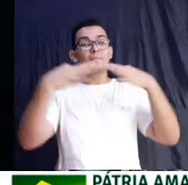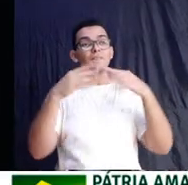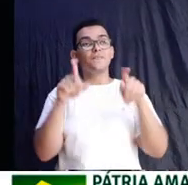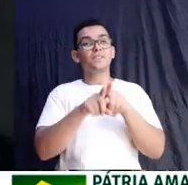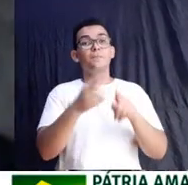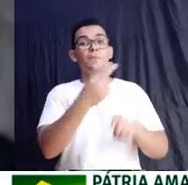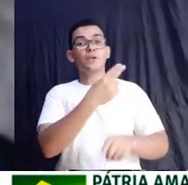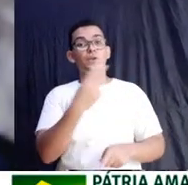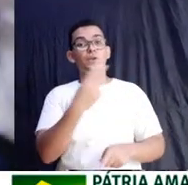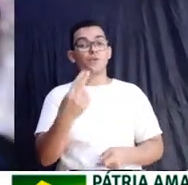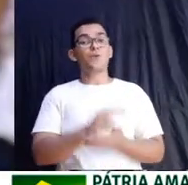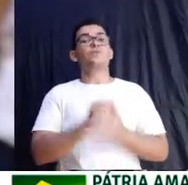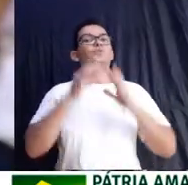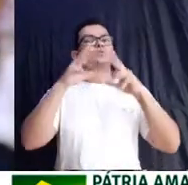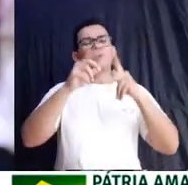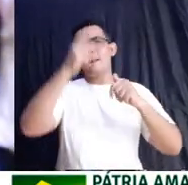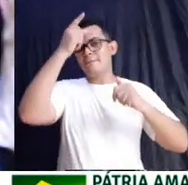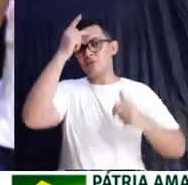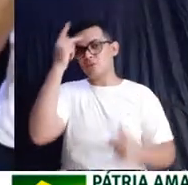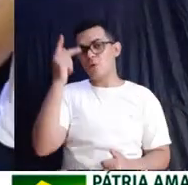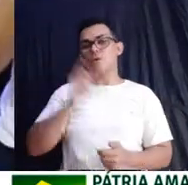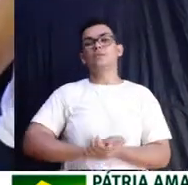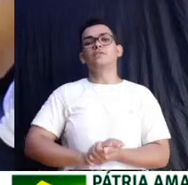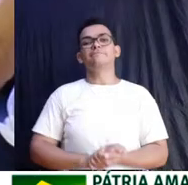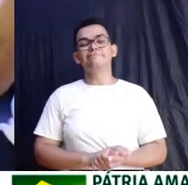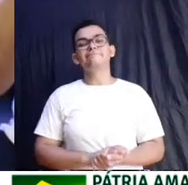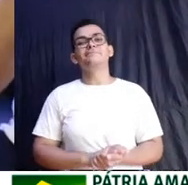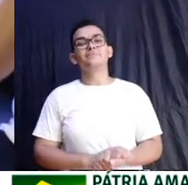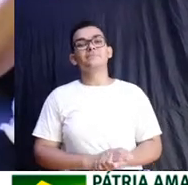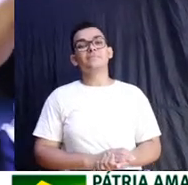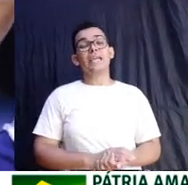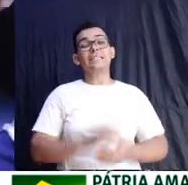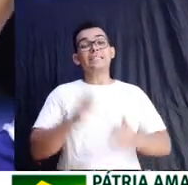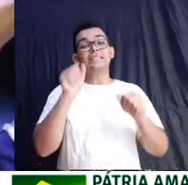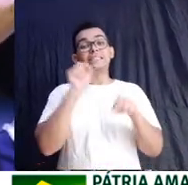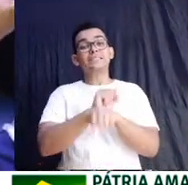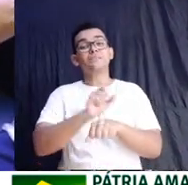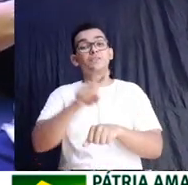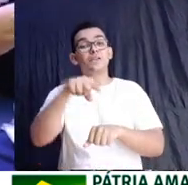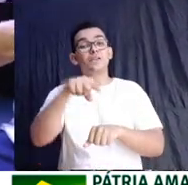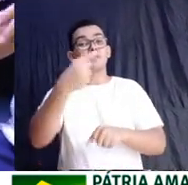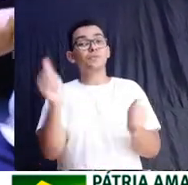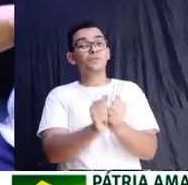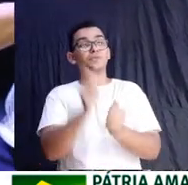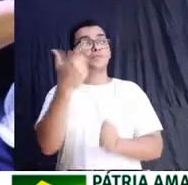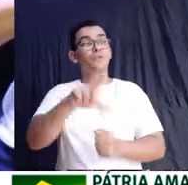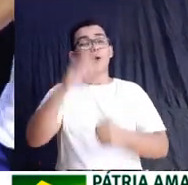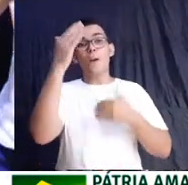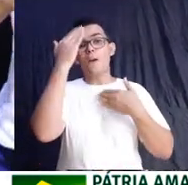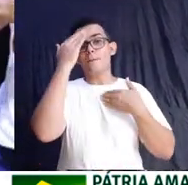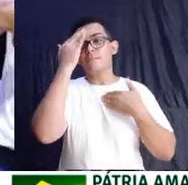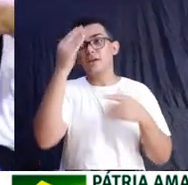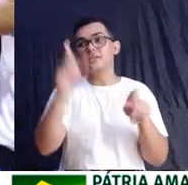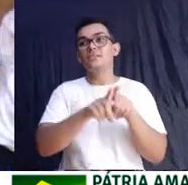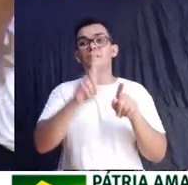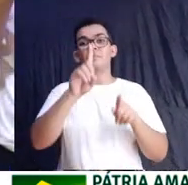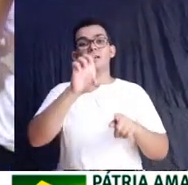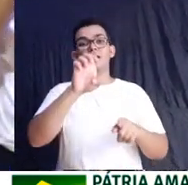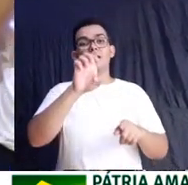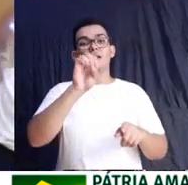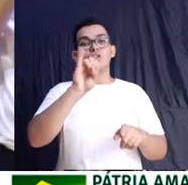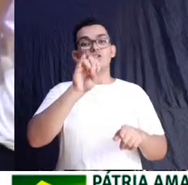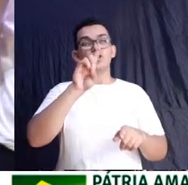e do Paulinho. Obrigado a todos e numa próxima, em breve, estaremos juntos, se Deus quiser. Obrigado, David, pelo convite. Obrigado a todos